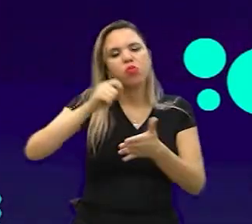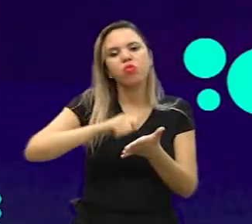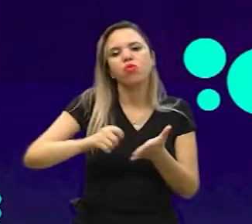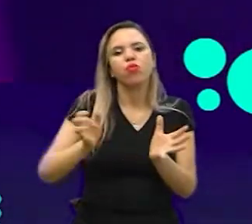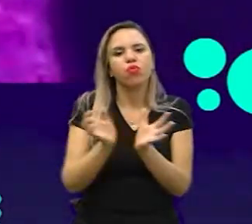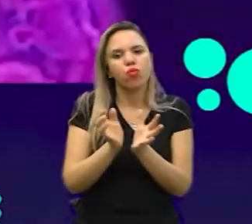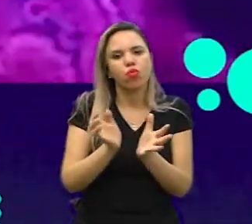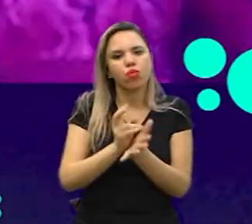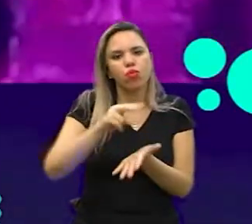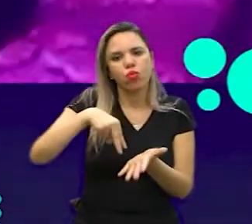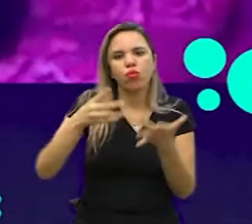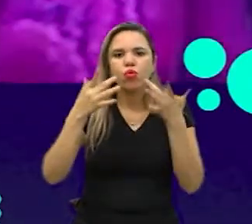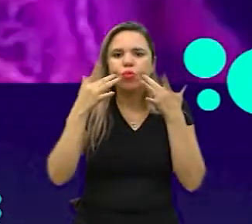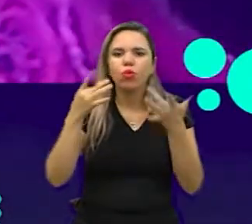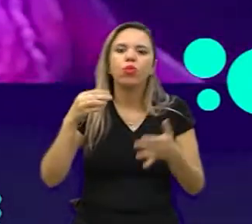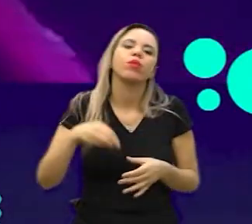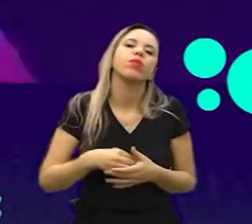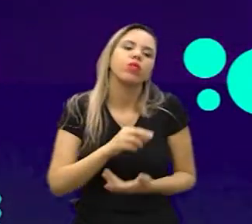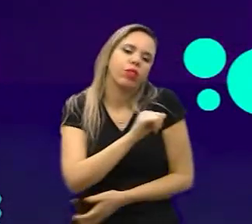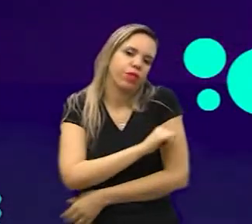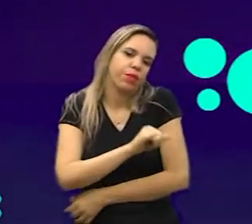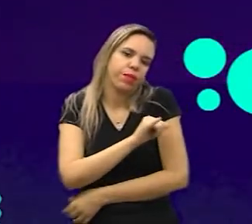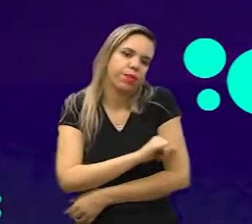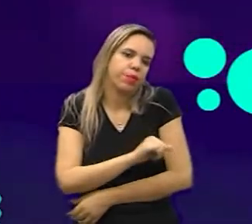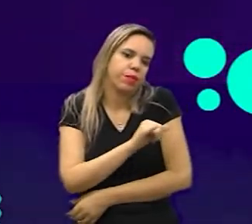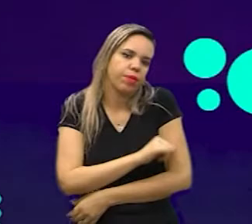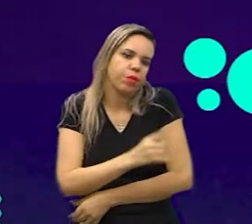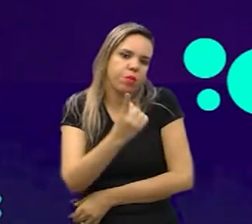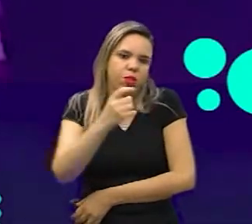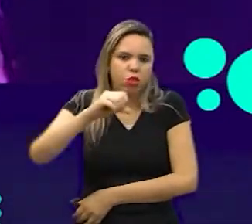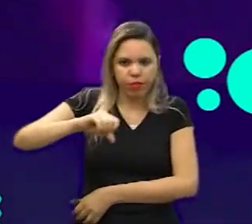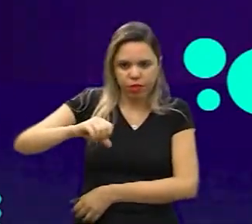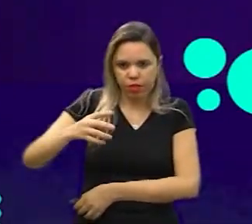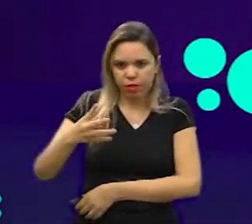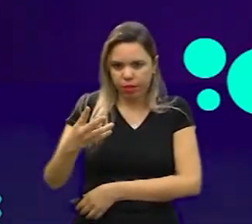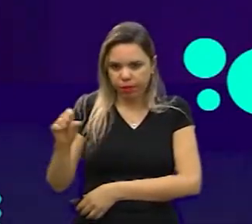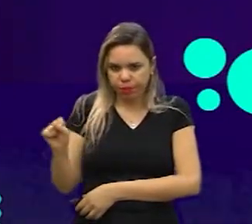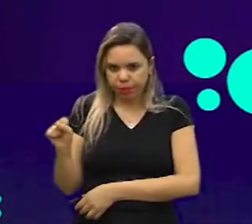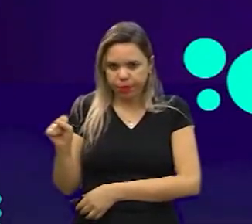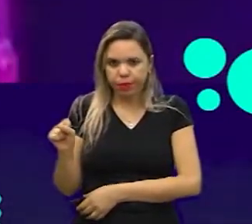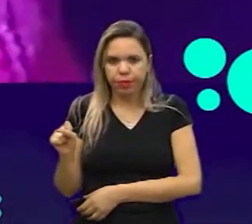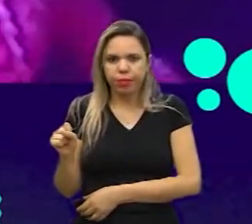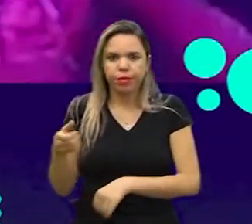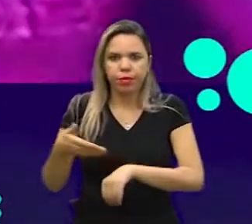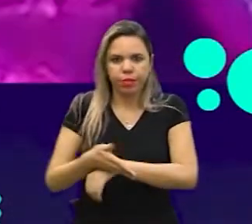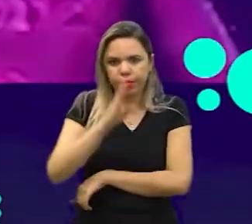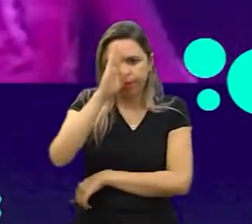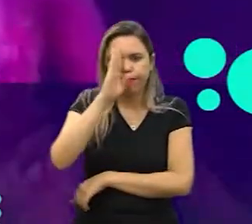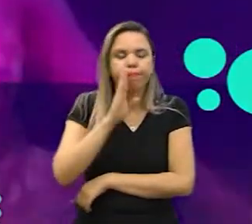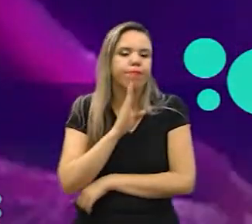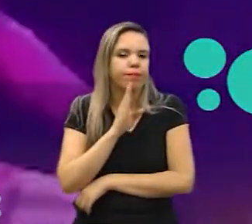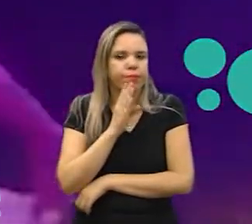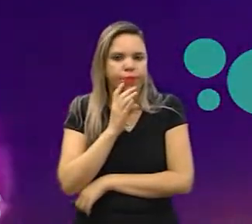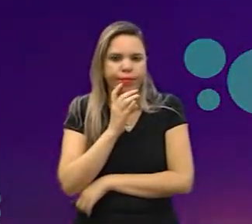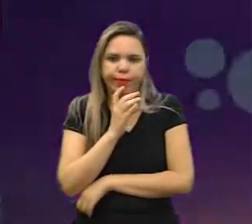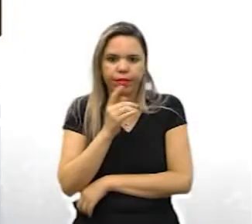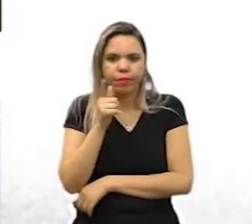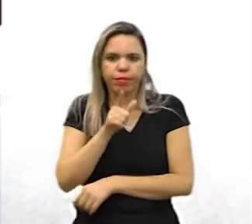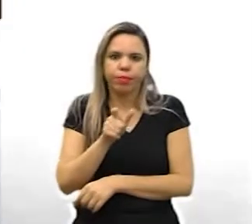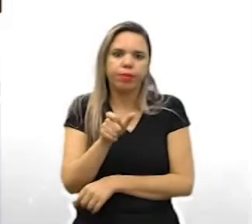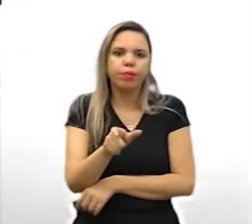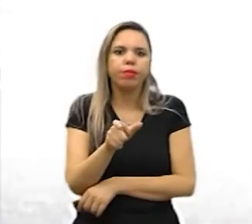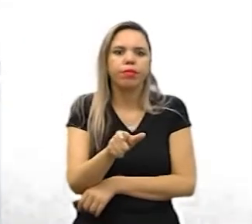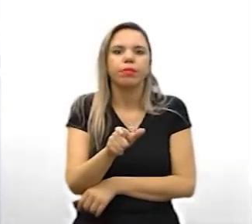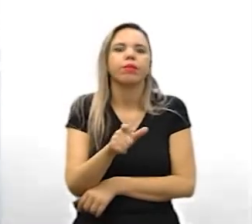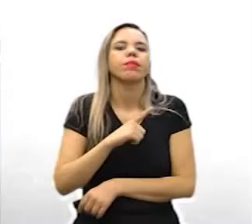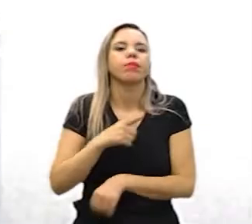a compor o corpo de baile do Teatro Municipal do Rio de Janeiro, em 1948. A entrada é de graça e